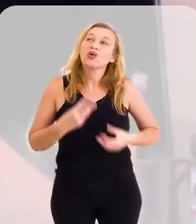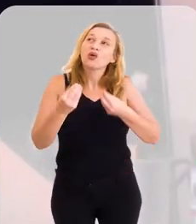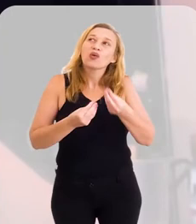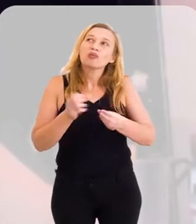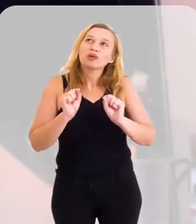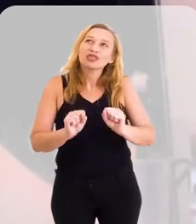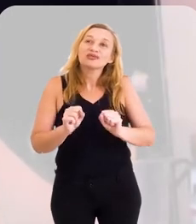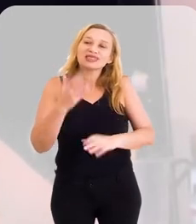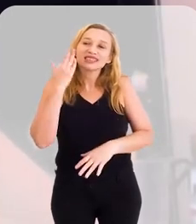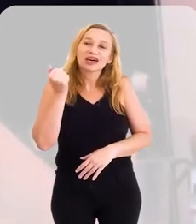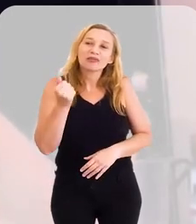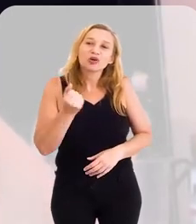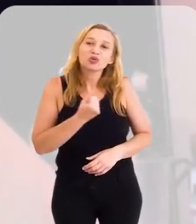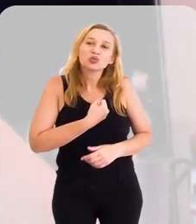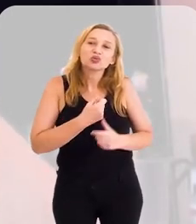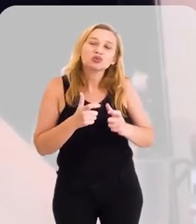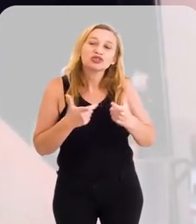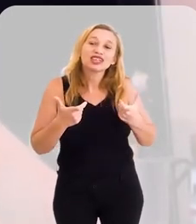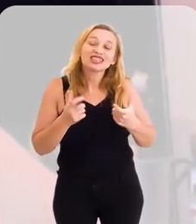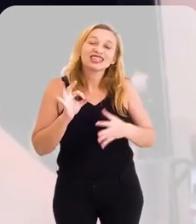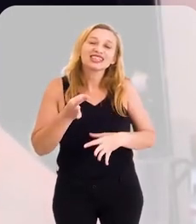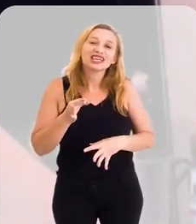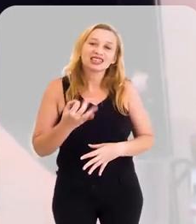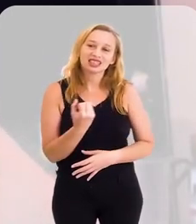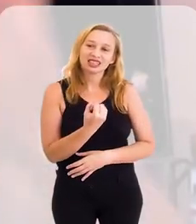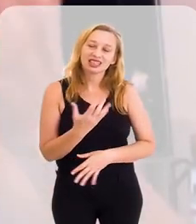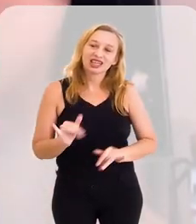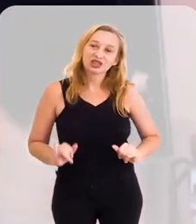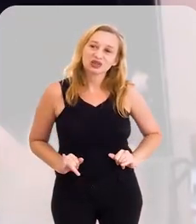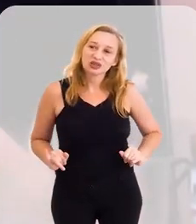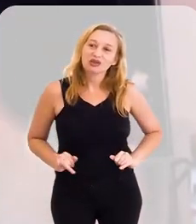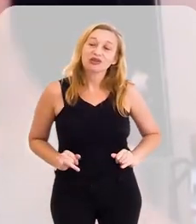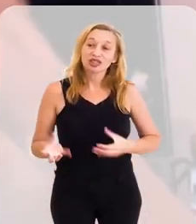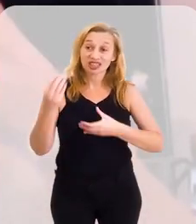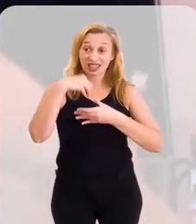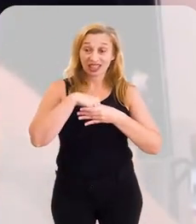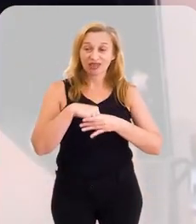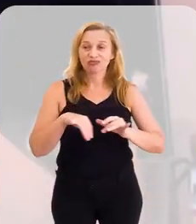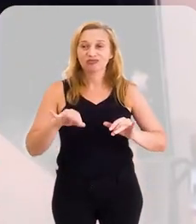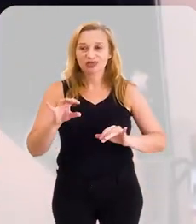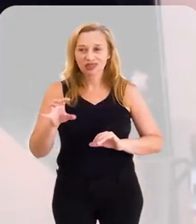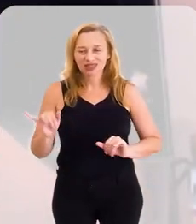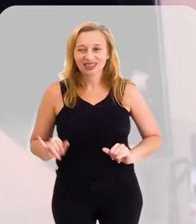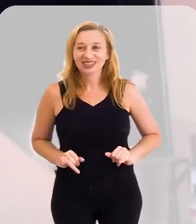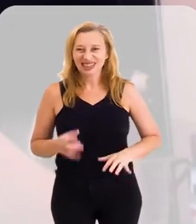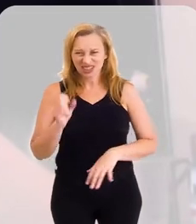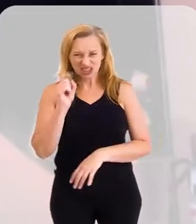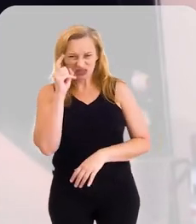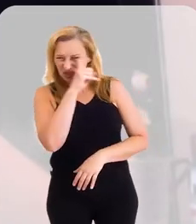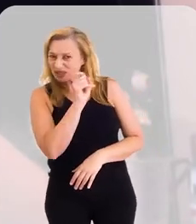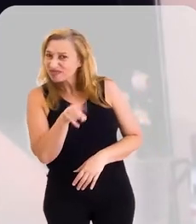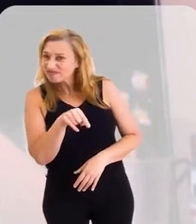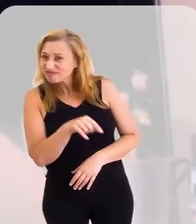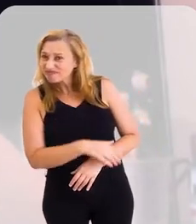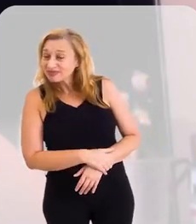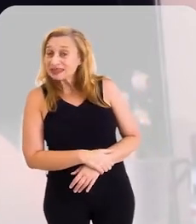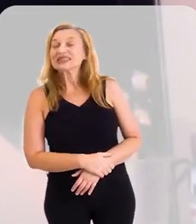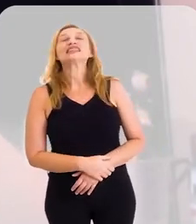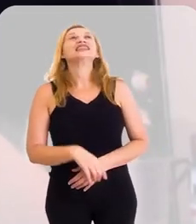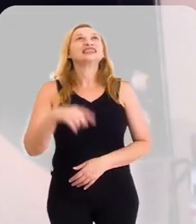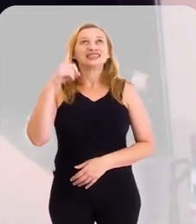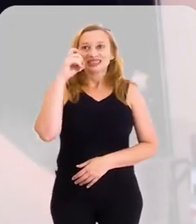dor, como é que a gente pode saber qual é o real tamanho da dor quando a gente está dentro da dor? É muito difícil,